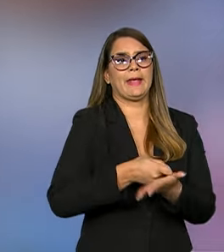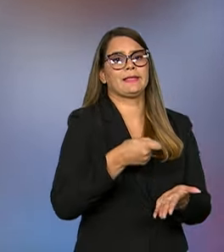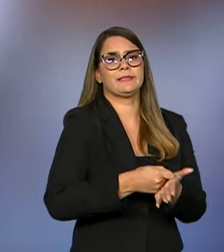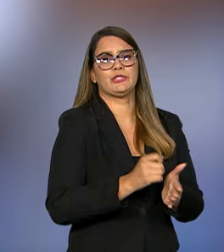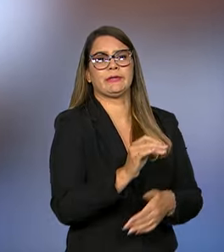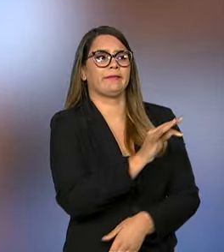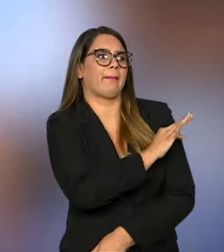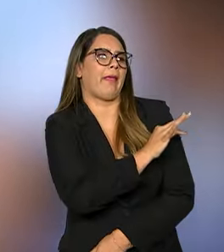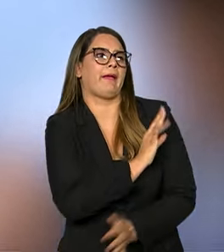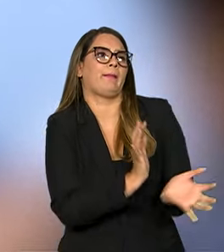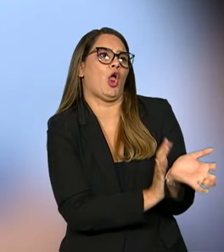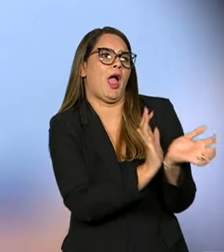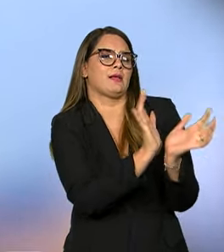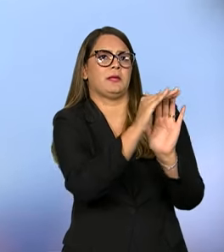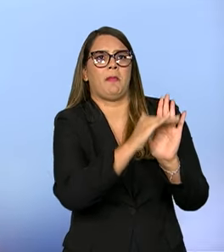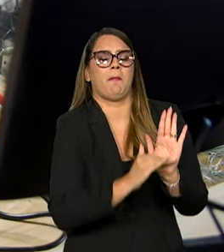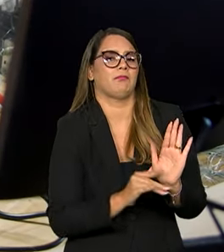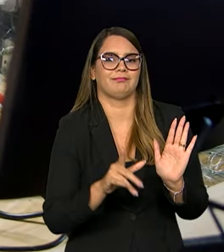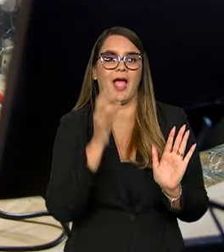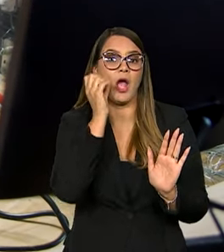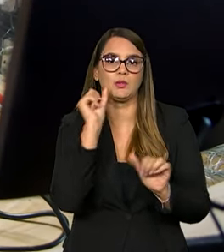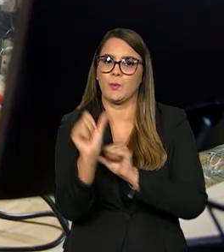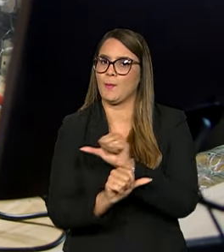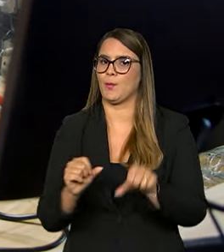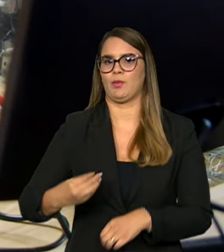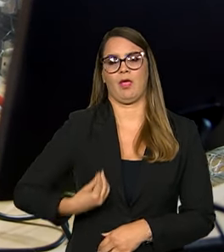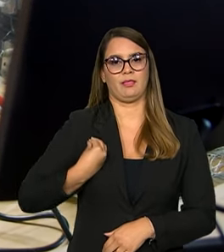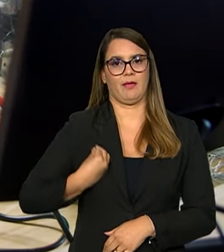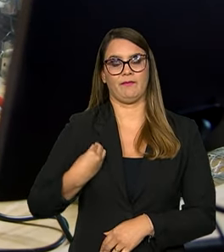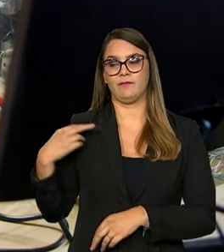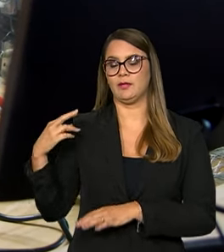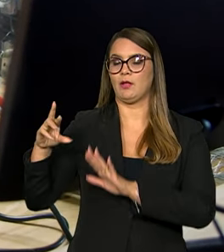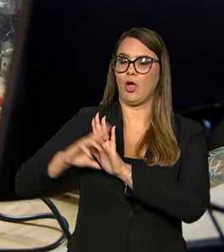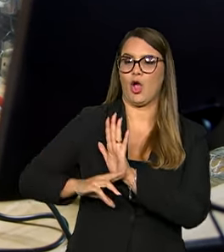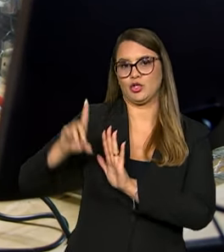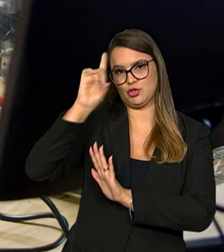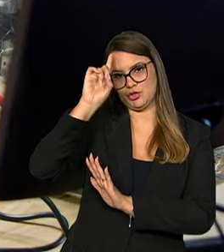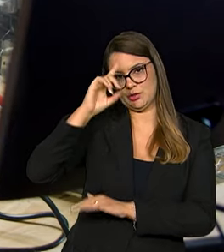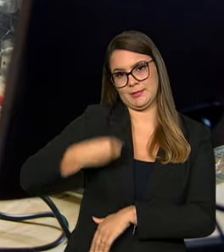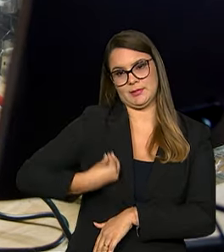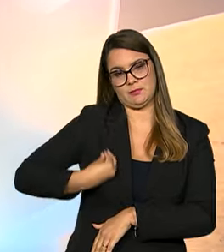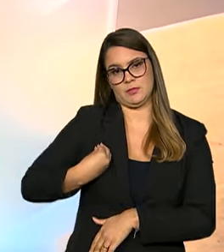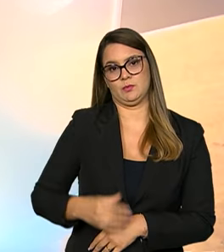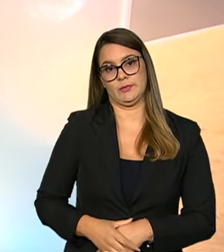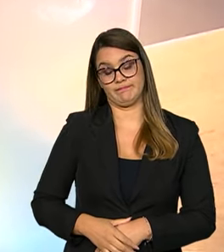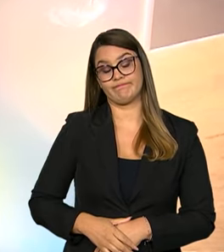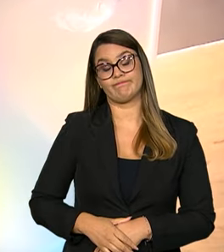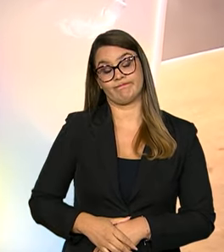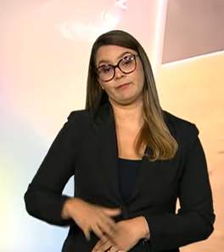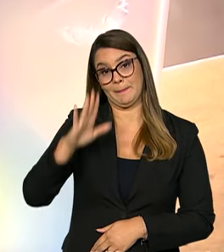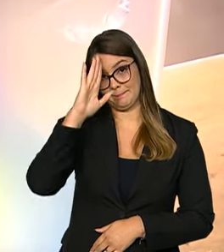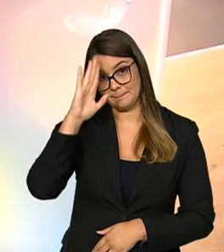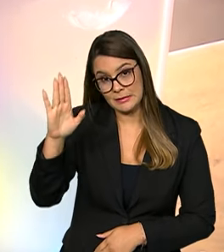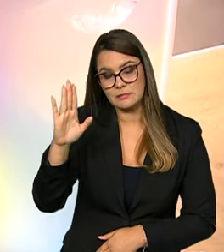exigências técnicas. A adoção envolve mudança na vida e rotina de várias pessoas e,